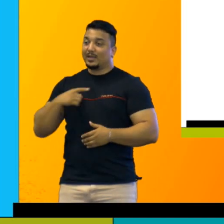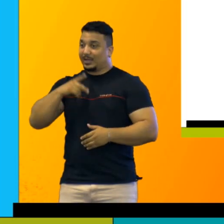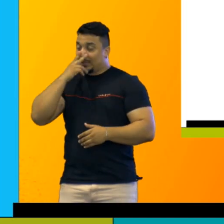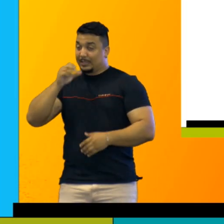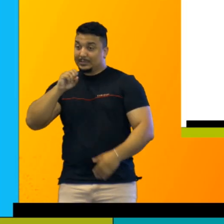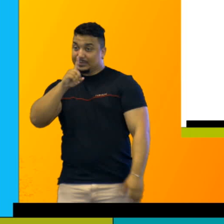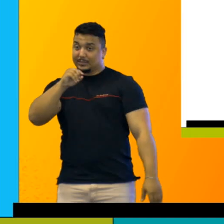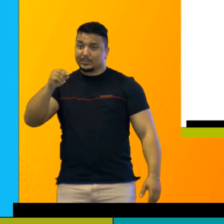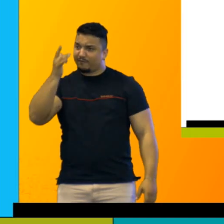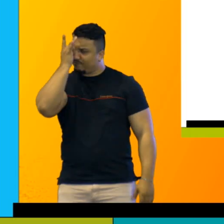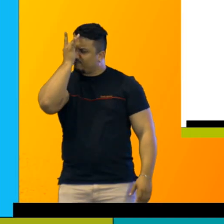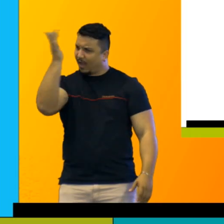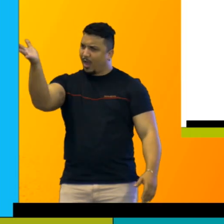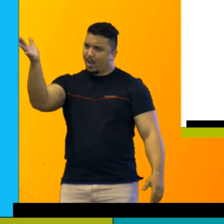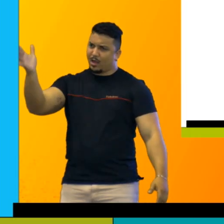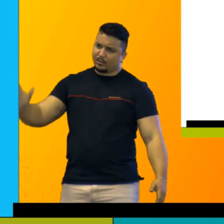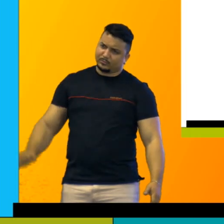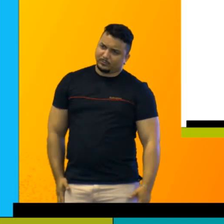de 100 é moleza.